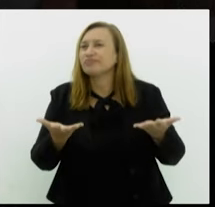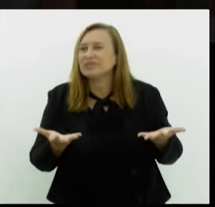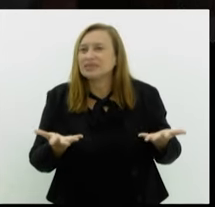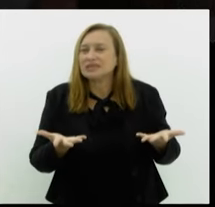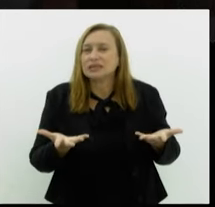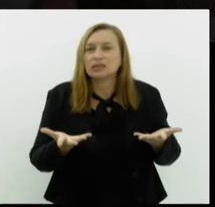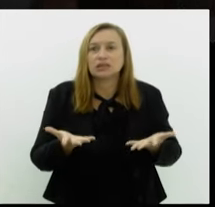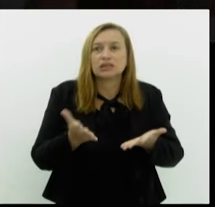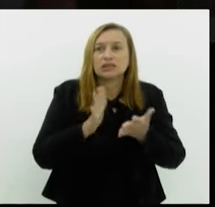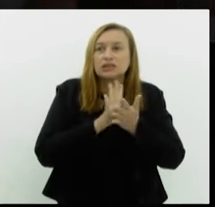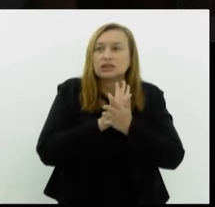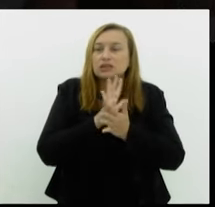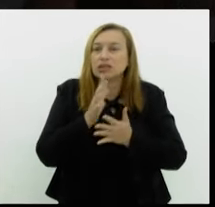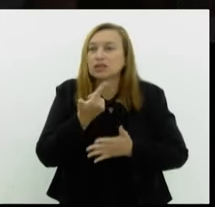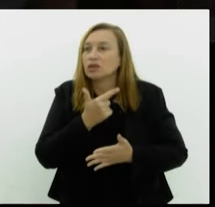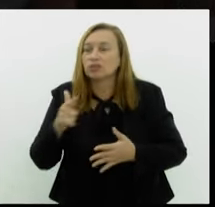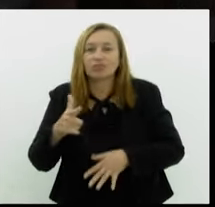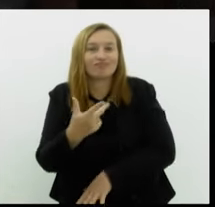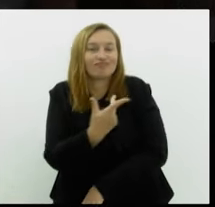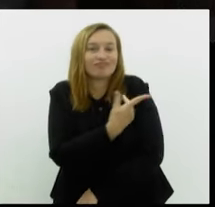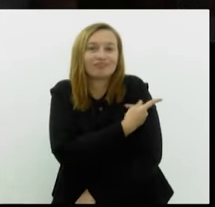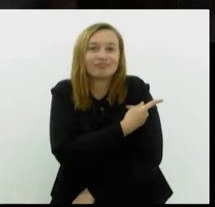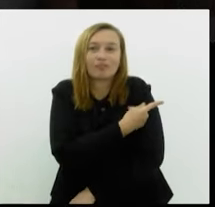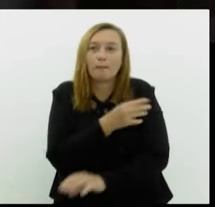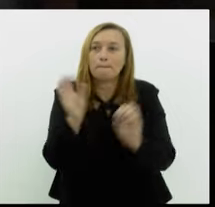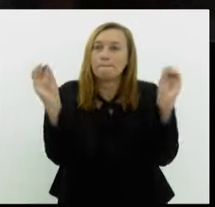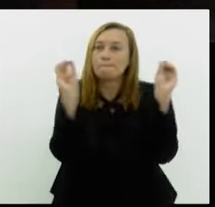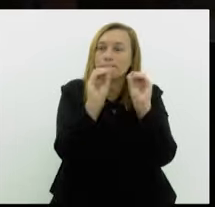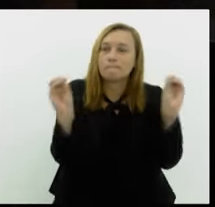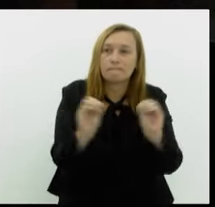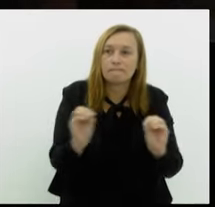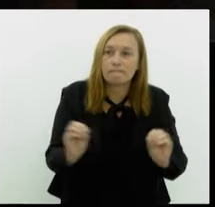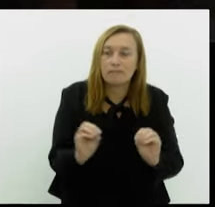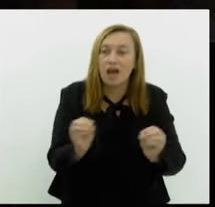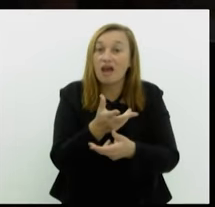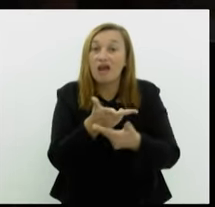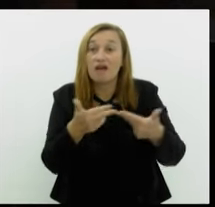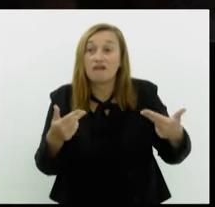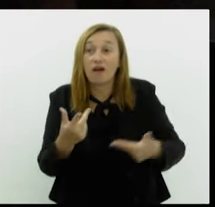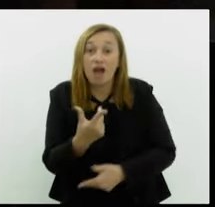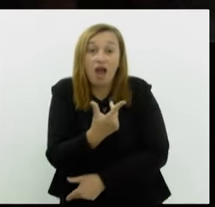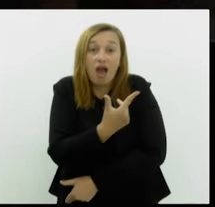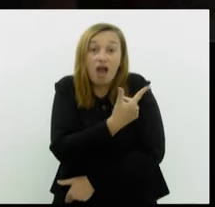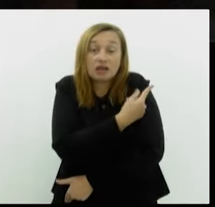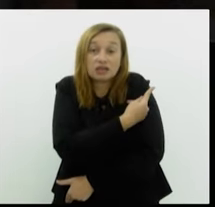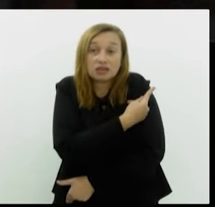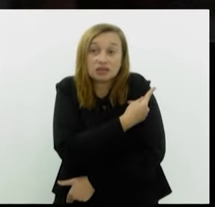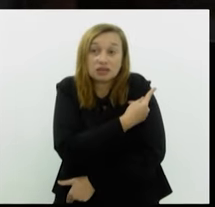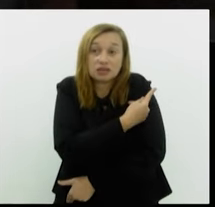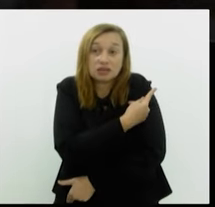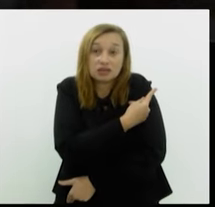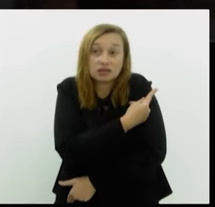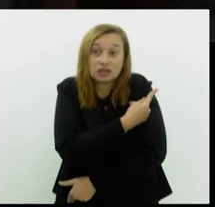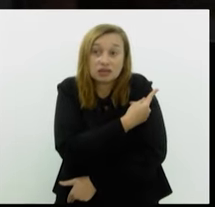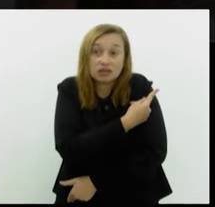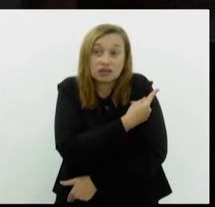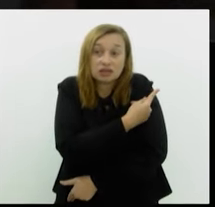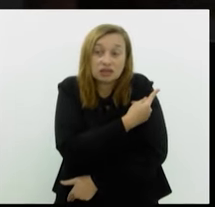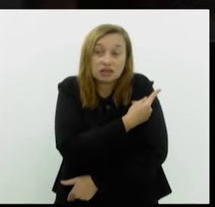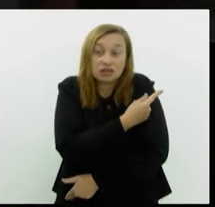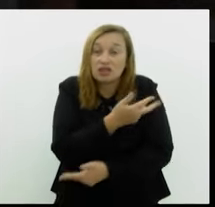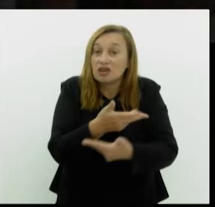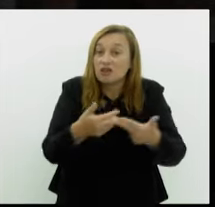não temos vacina. E muitas vacinas estão vencendo em vários